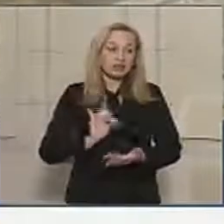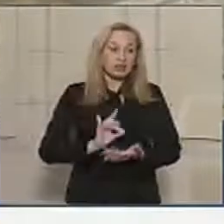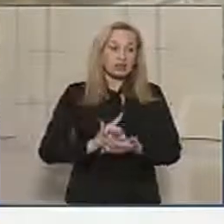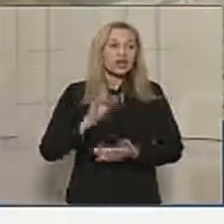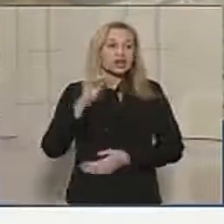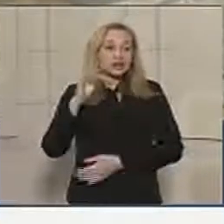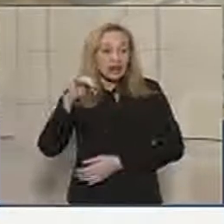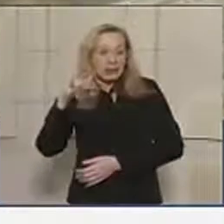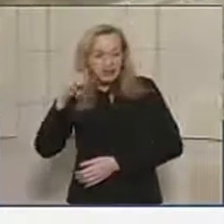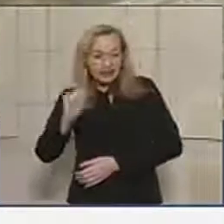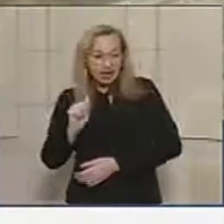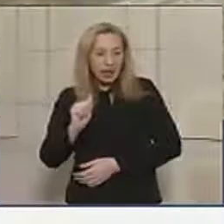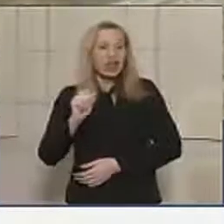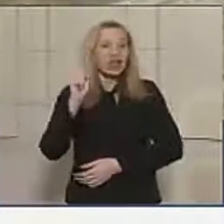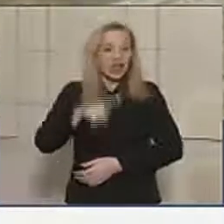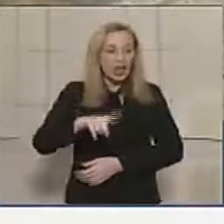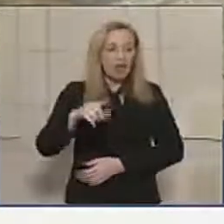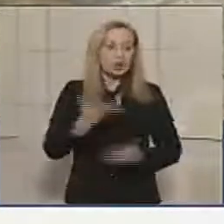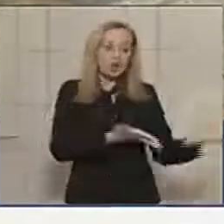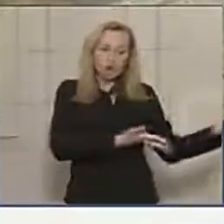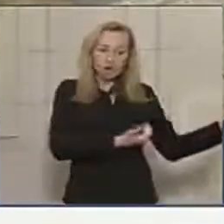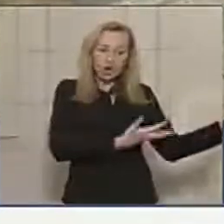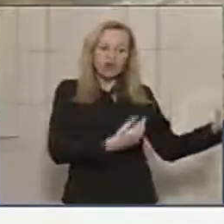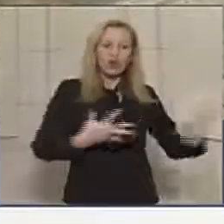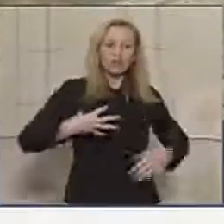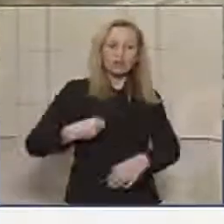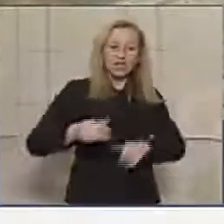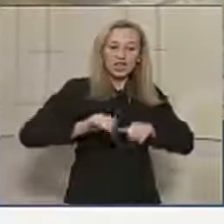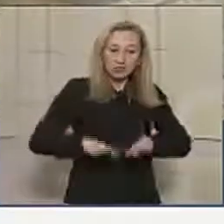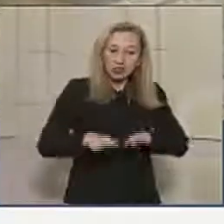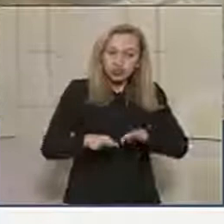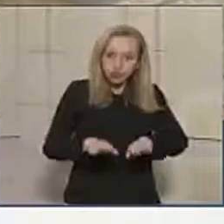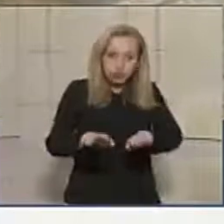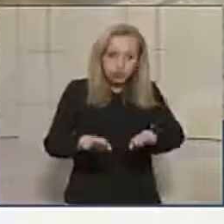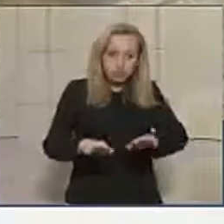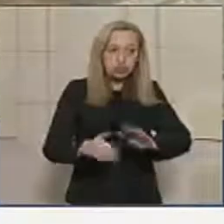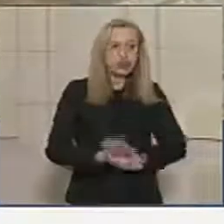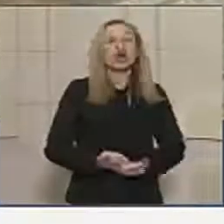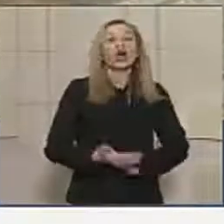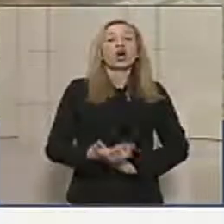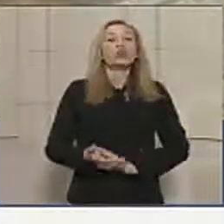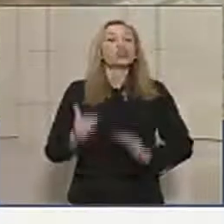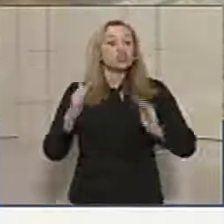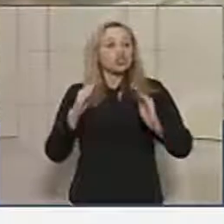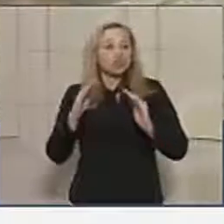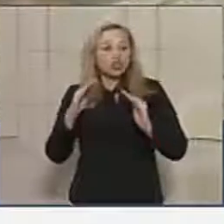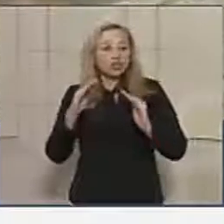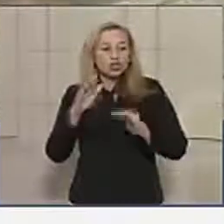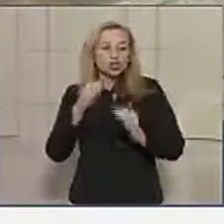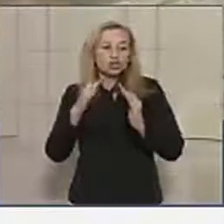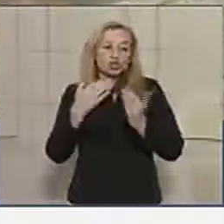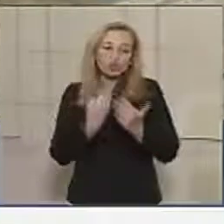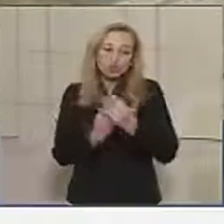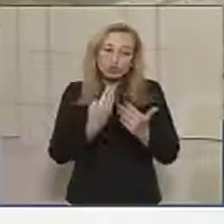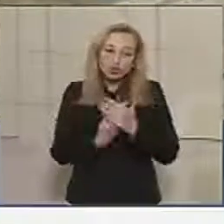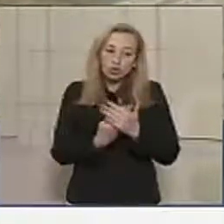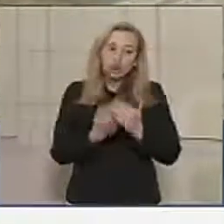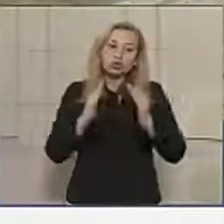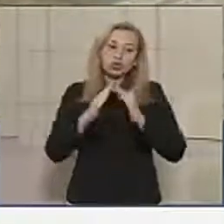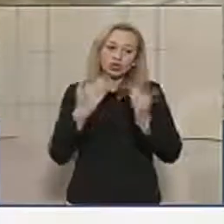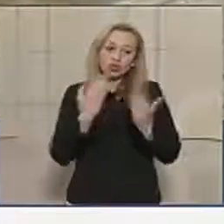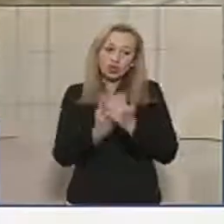filha de costureira, filha de trocador de ônibus, fruto da escola pública, estudou fora do